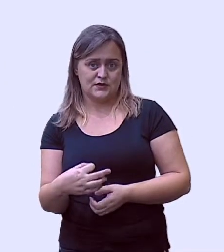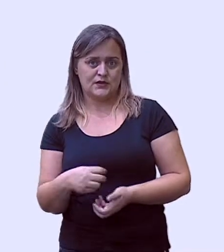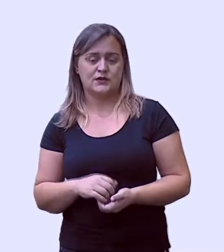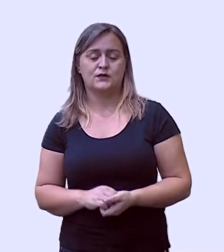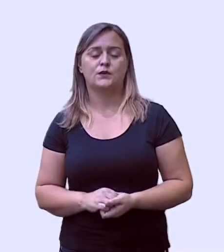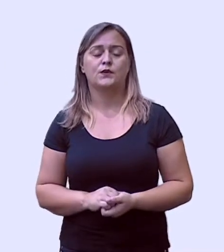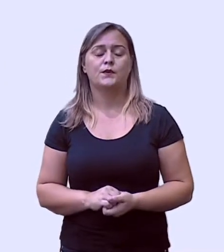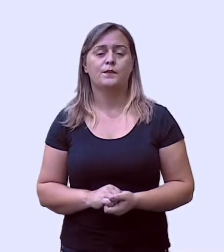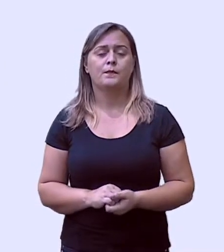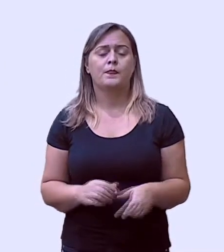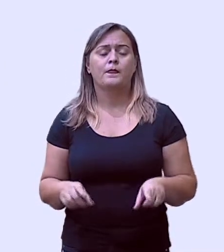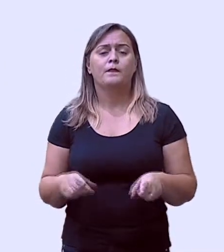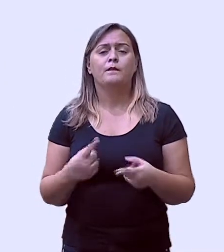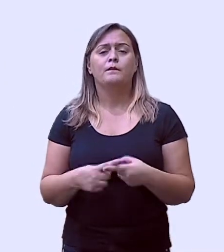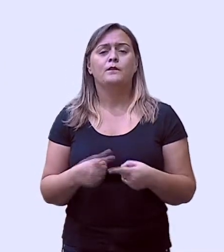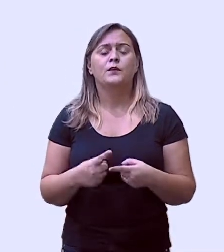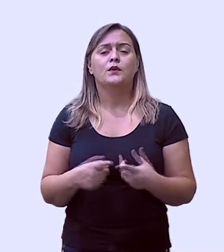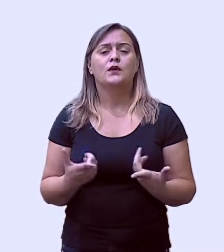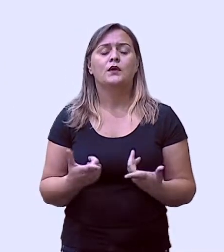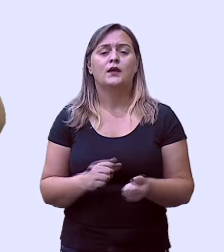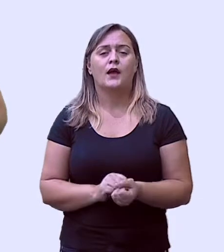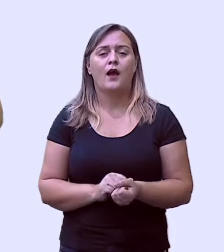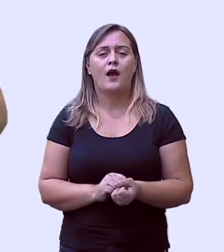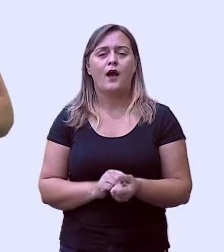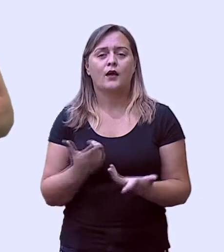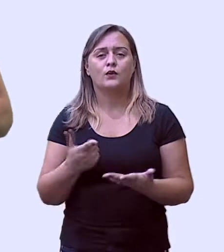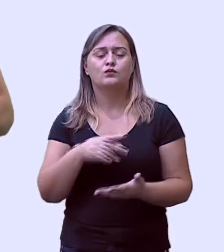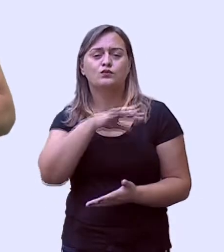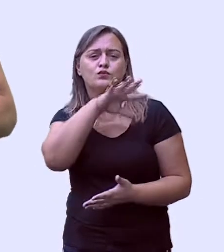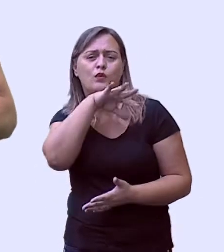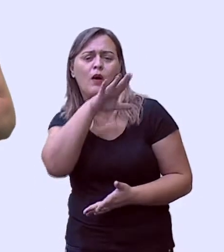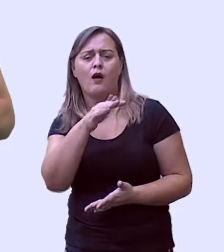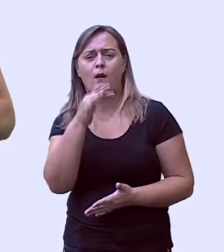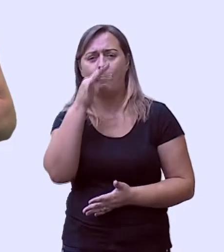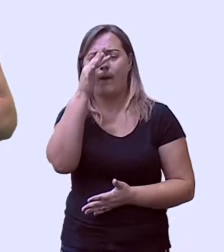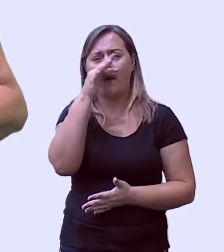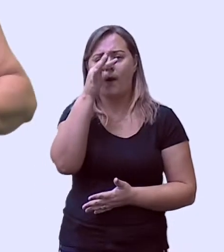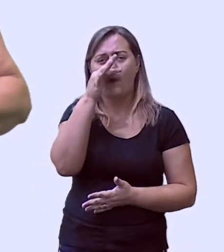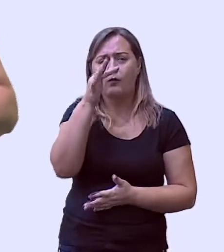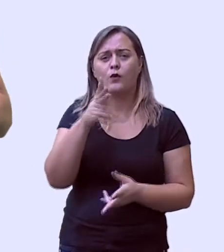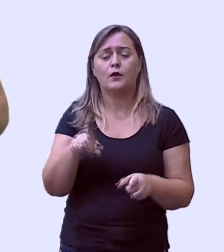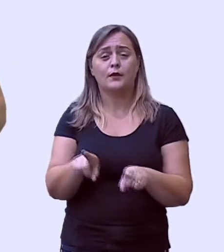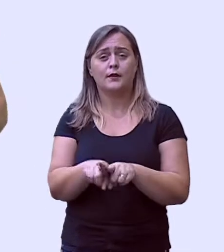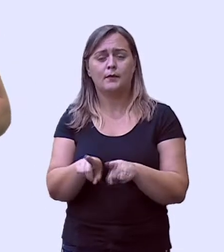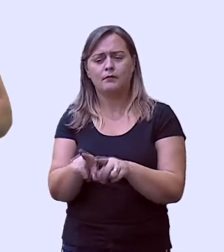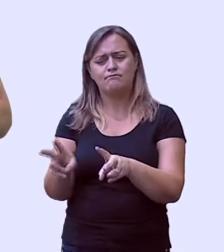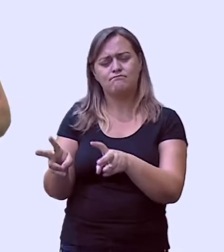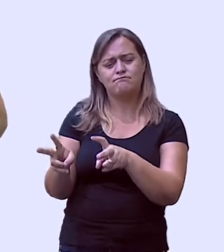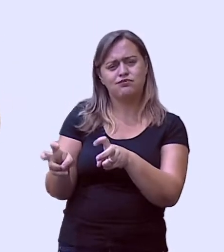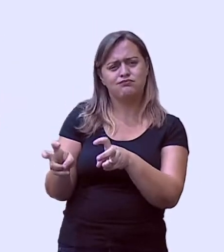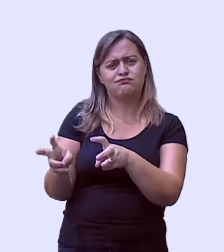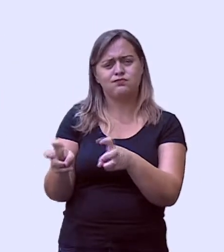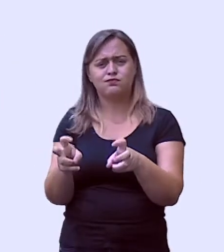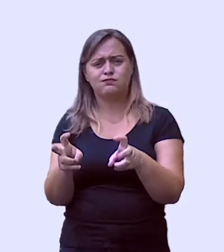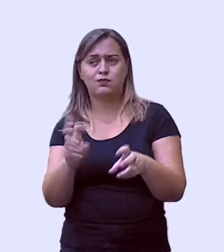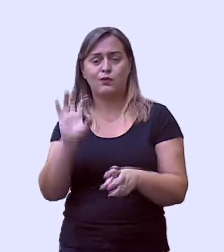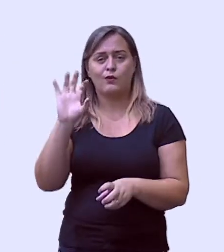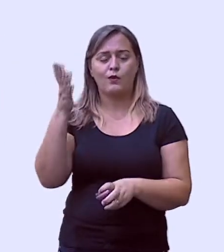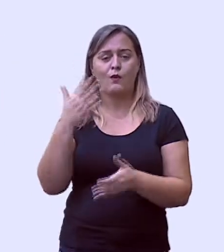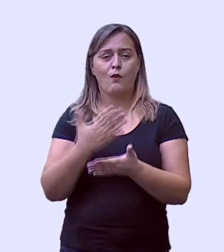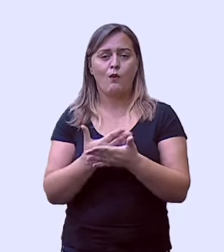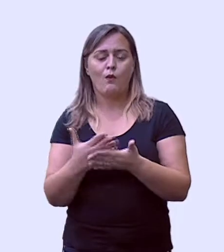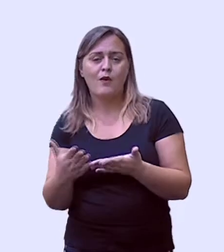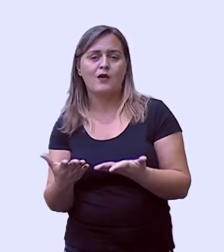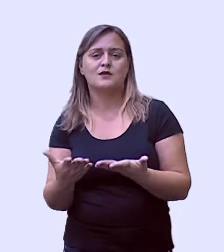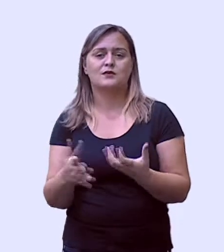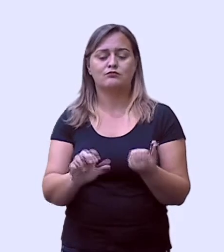existem lá vão começar a trabalhar em função dessas modificações. Nossa, não é bastante interessante?